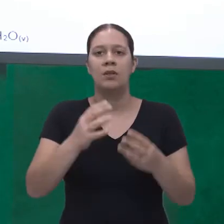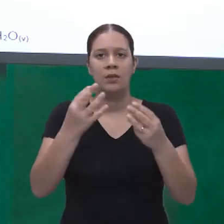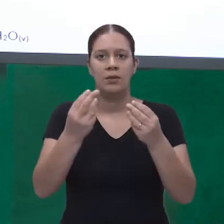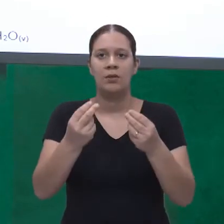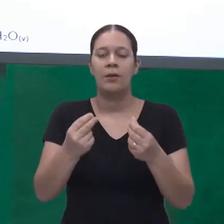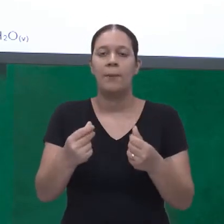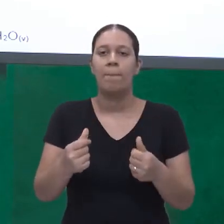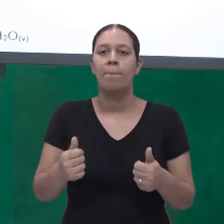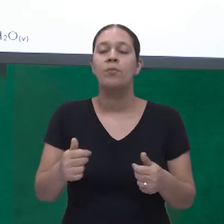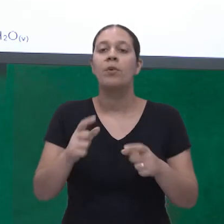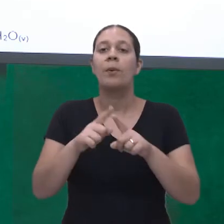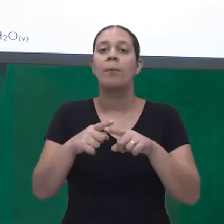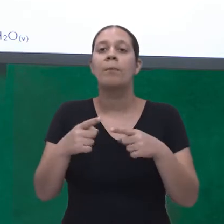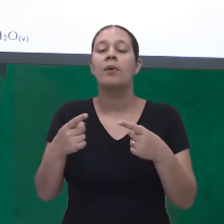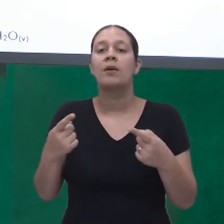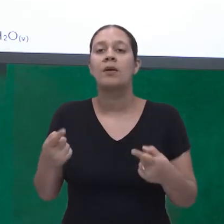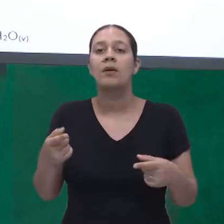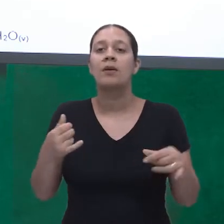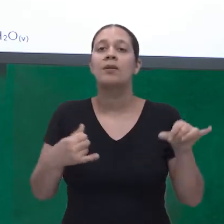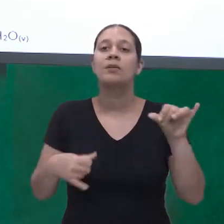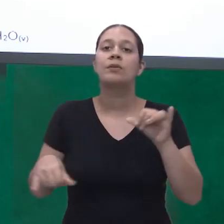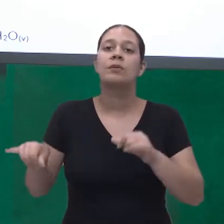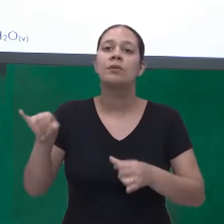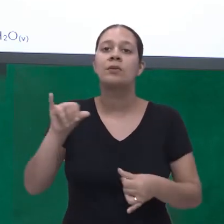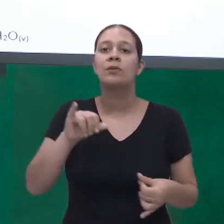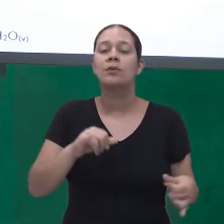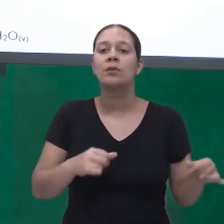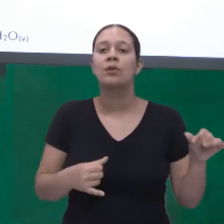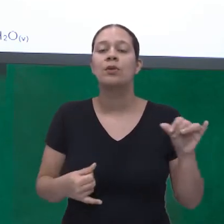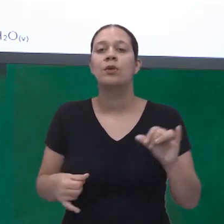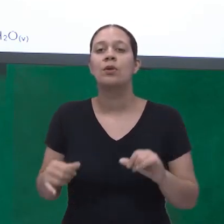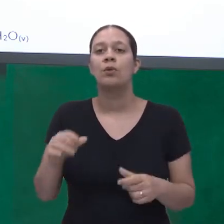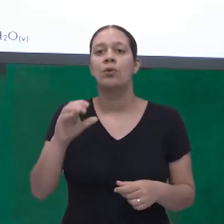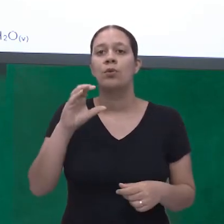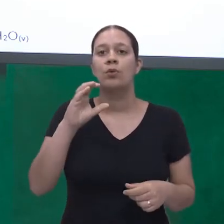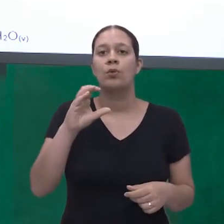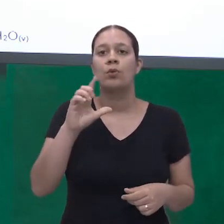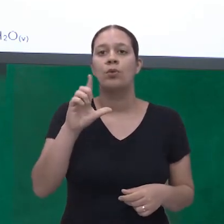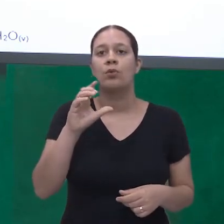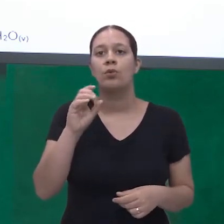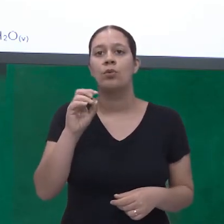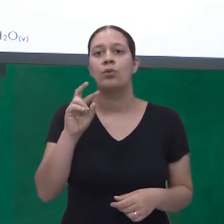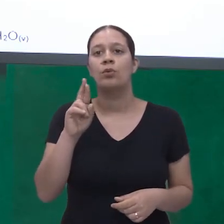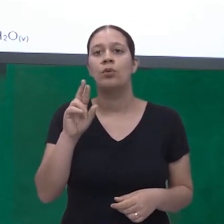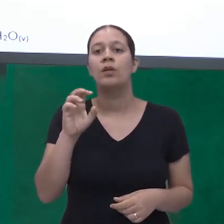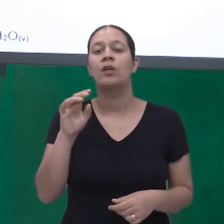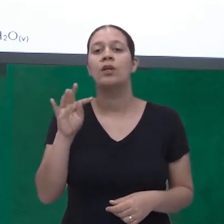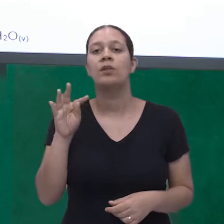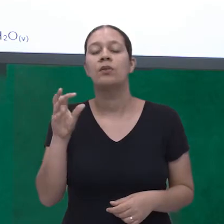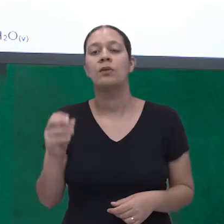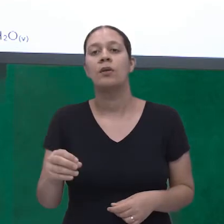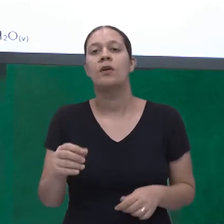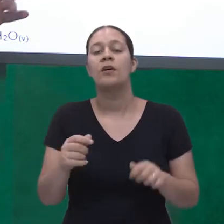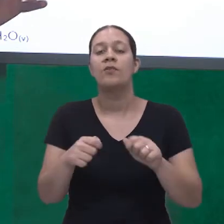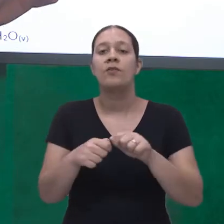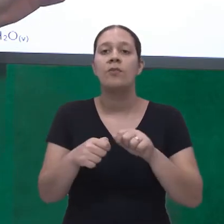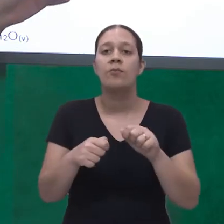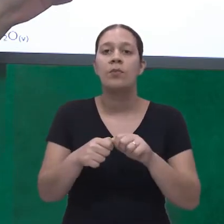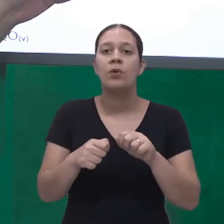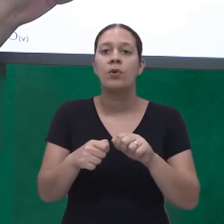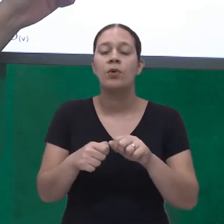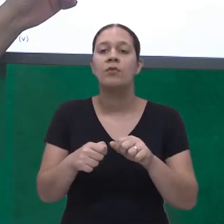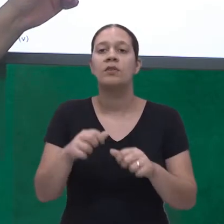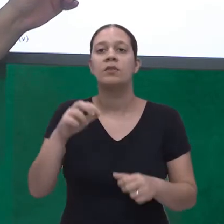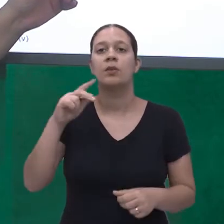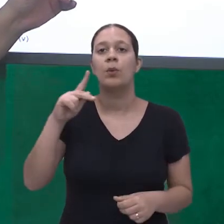ele vai se dissolver. Mas a reação química do cloreto de sódio com o nitrato de prata vai formar